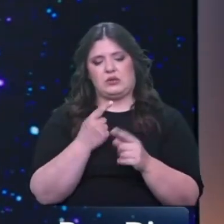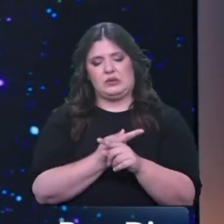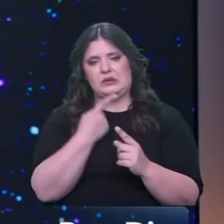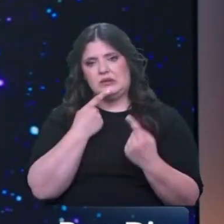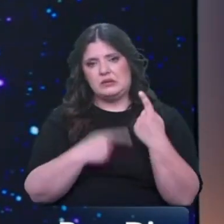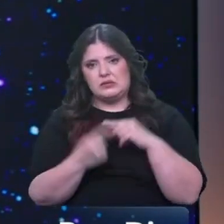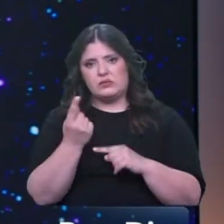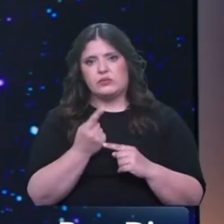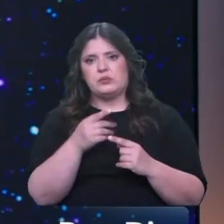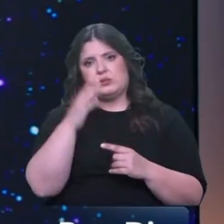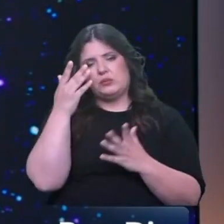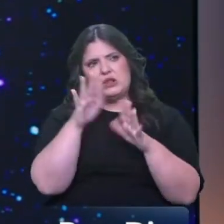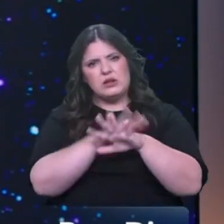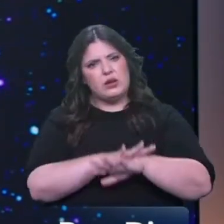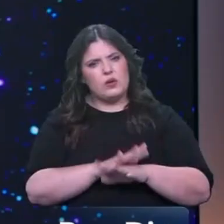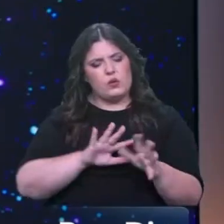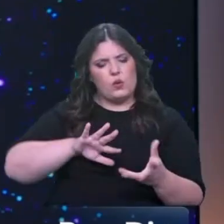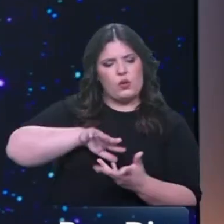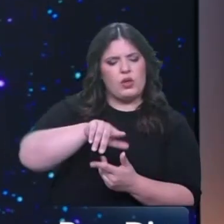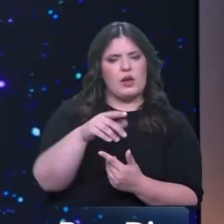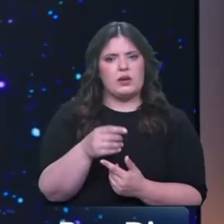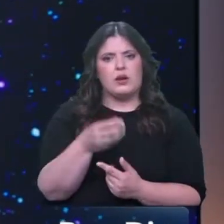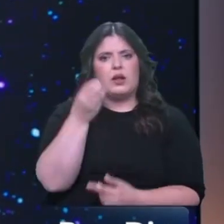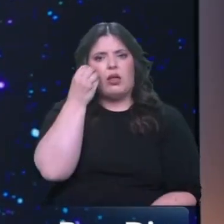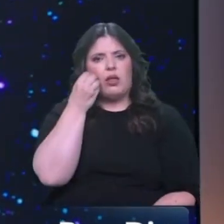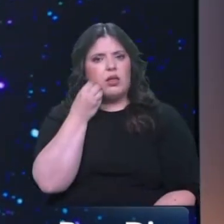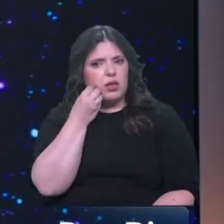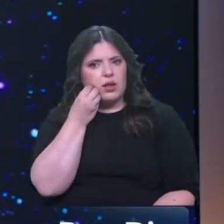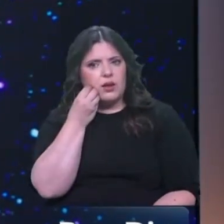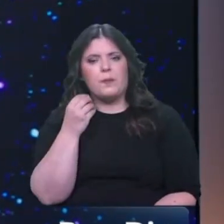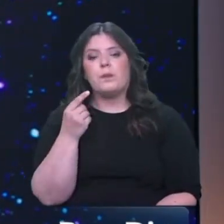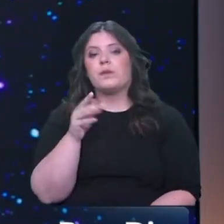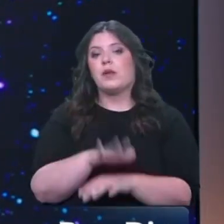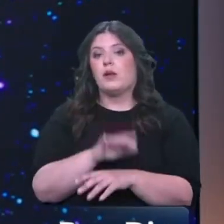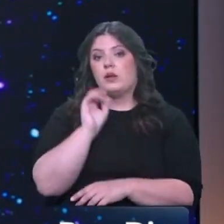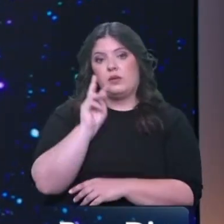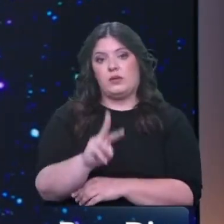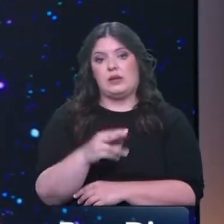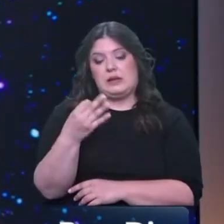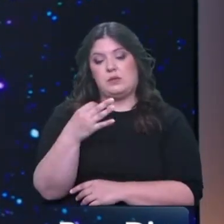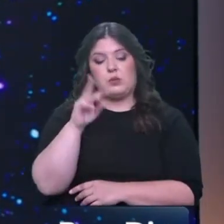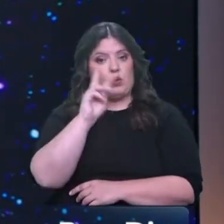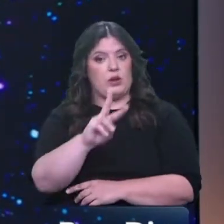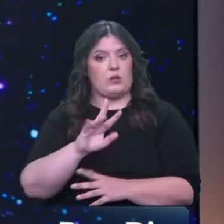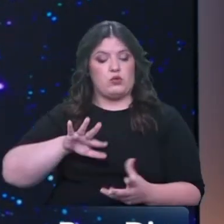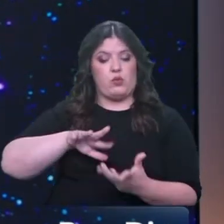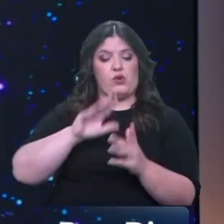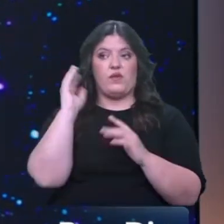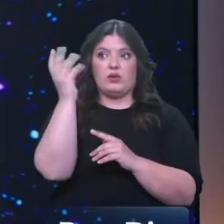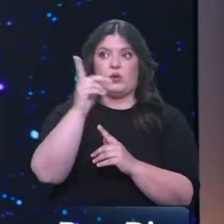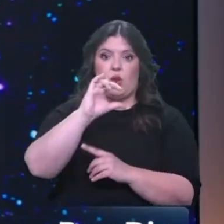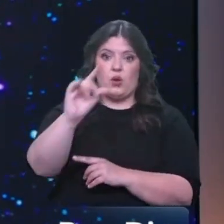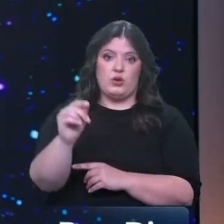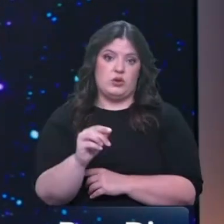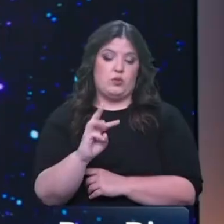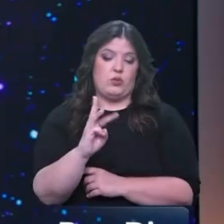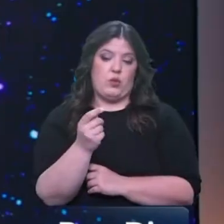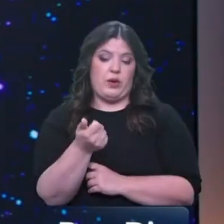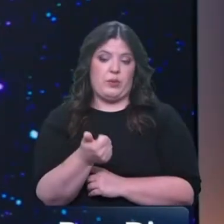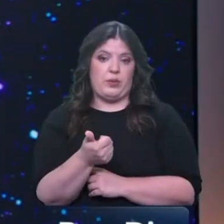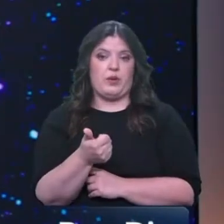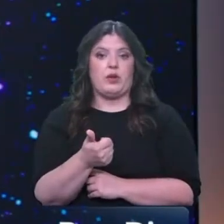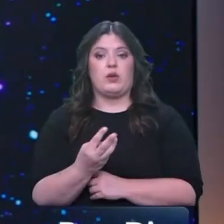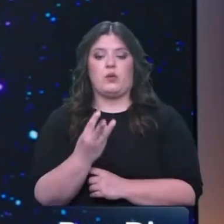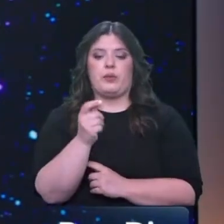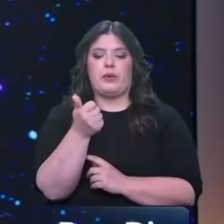este mistério de rodar muito mais lentamente. Portanto, como podes ver, sempre que olhamos para o universo distante com o James Webb, e só mesmo o